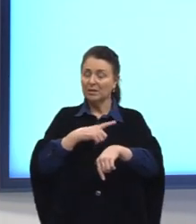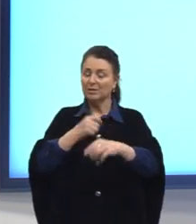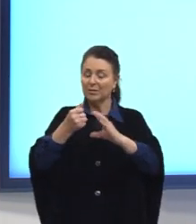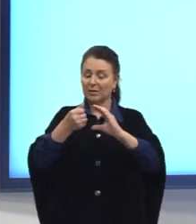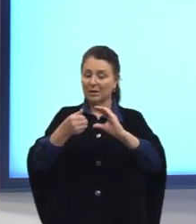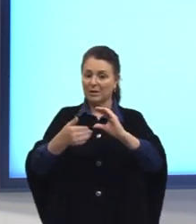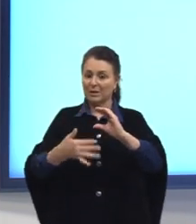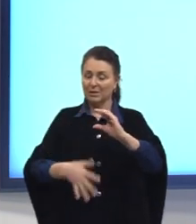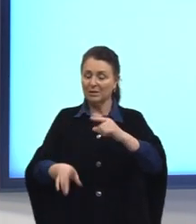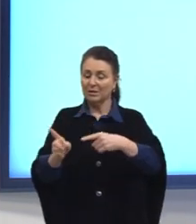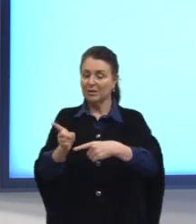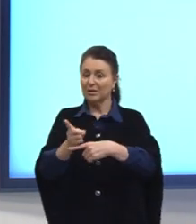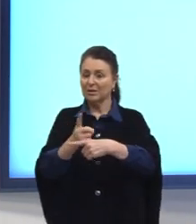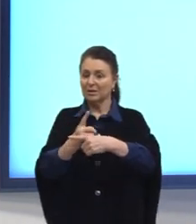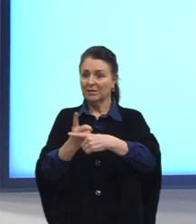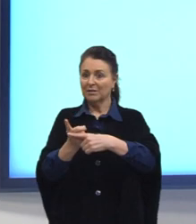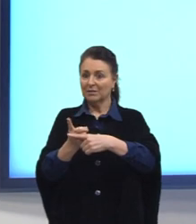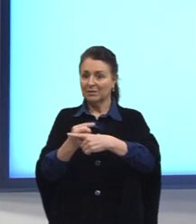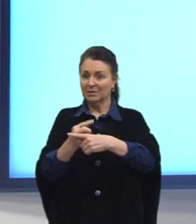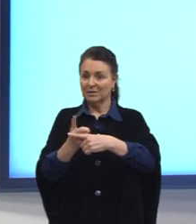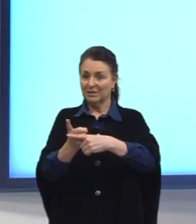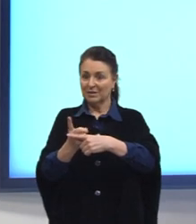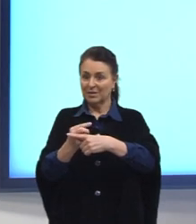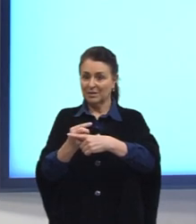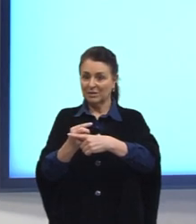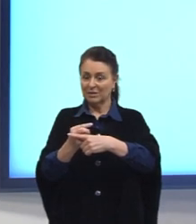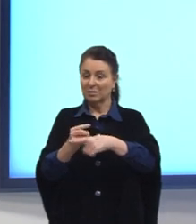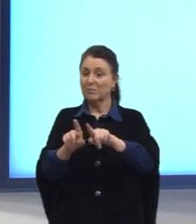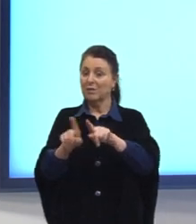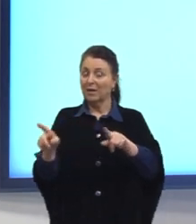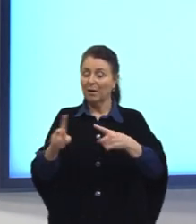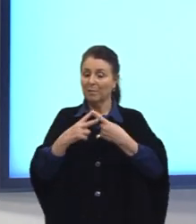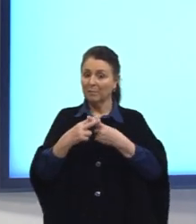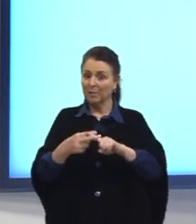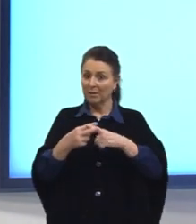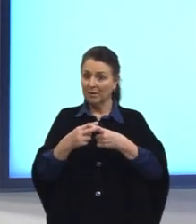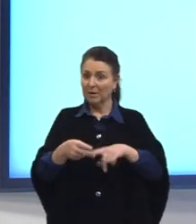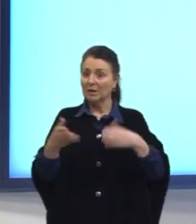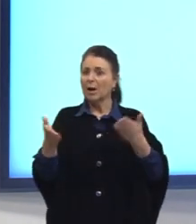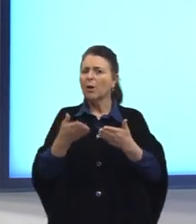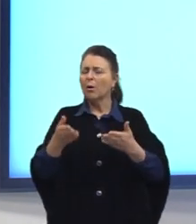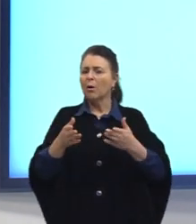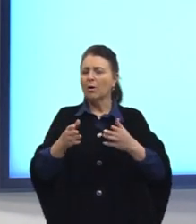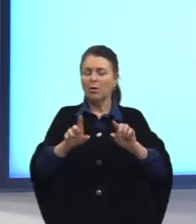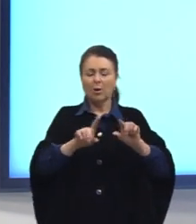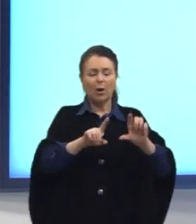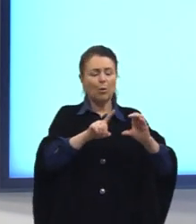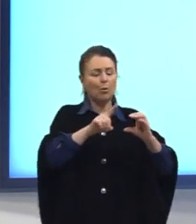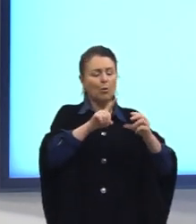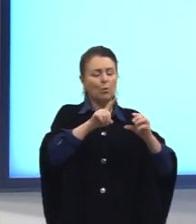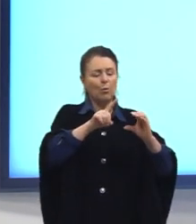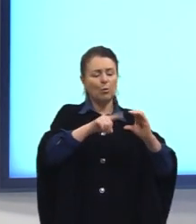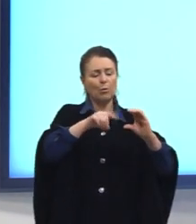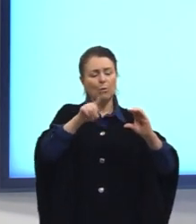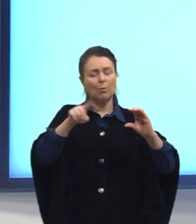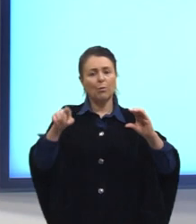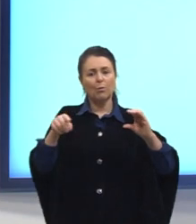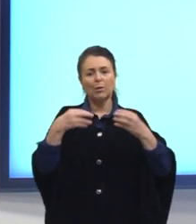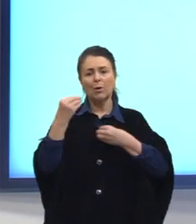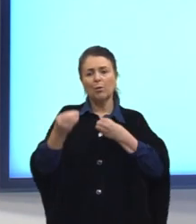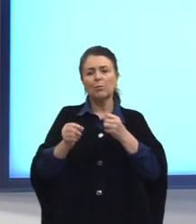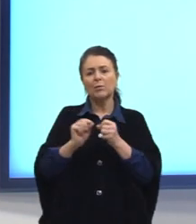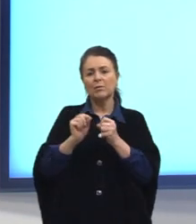a velocidade lá na mecânica né mas como a gente tá falando de ondas ela elas remetem muito a mecânica